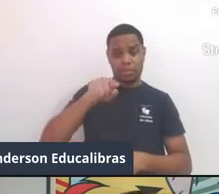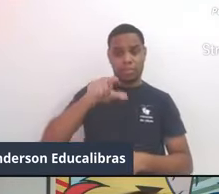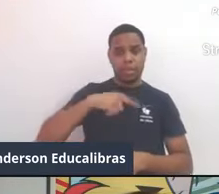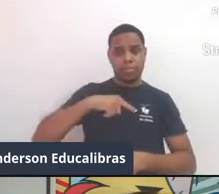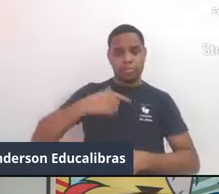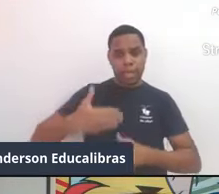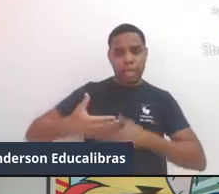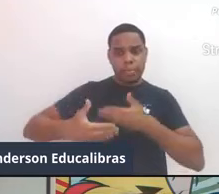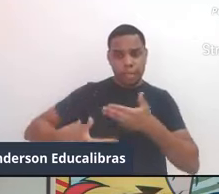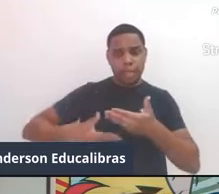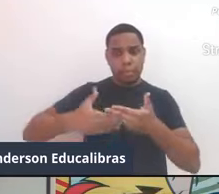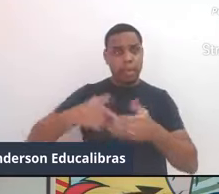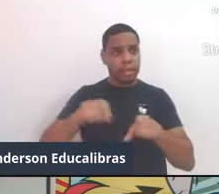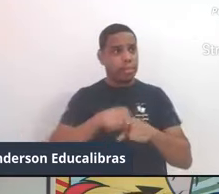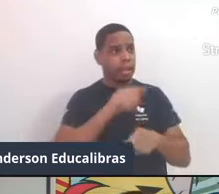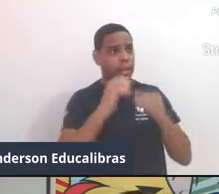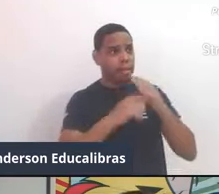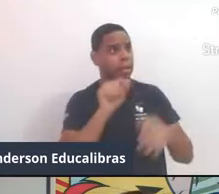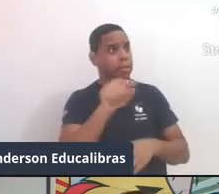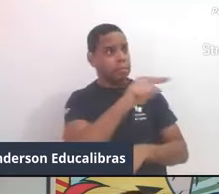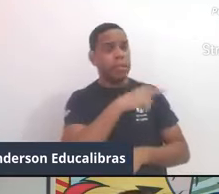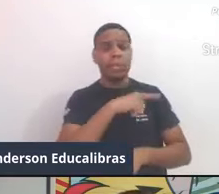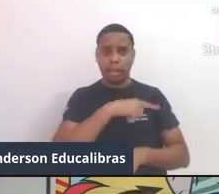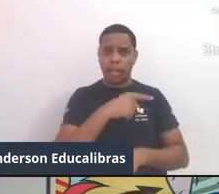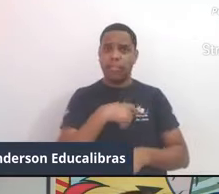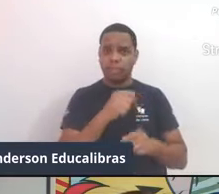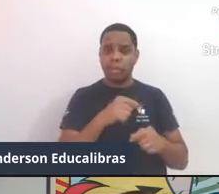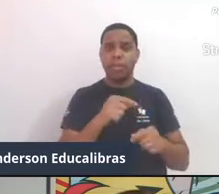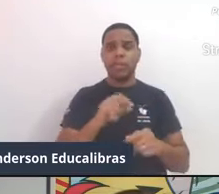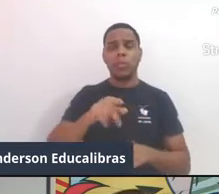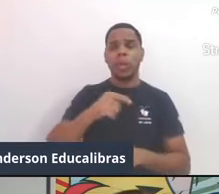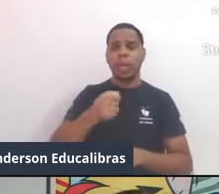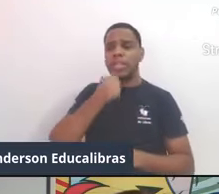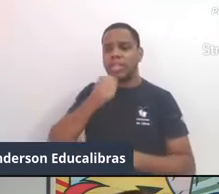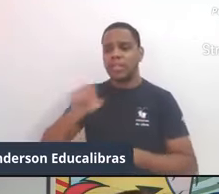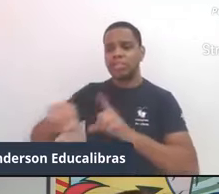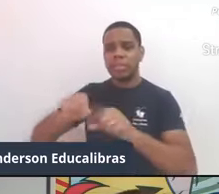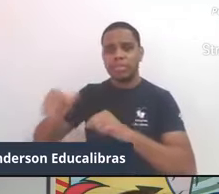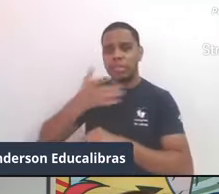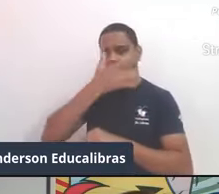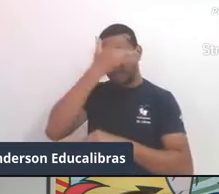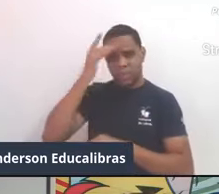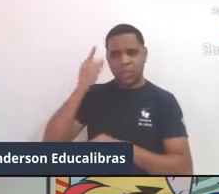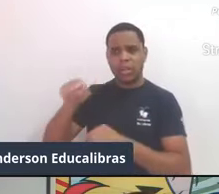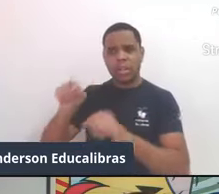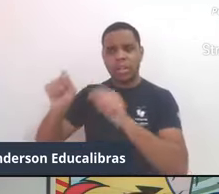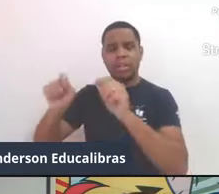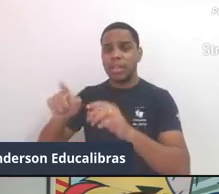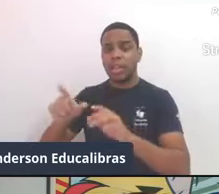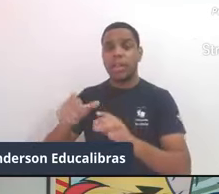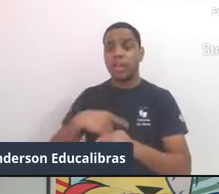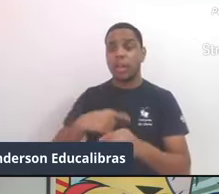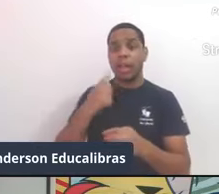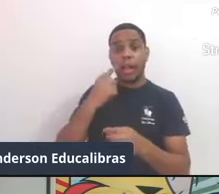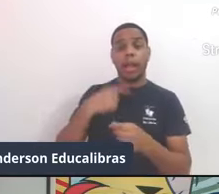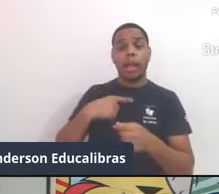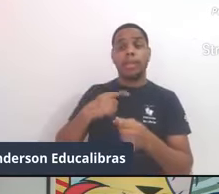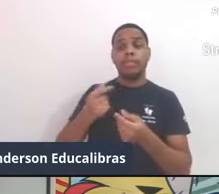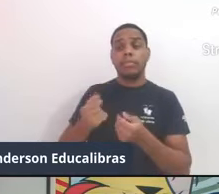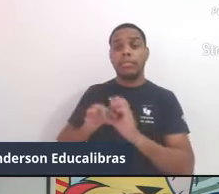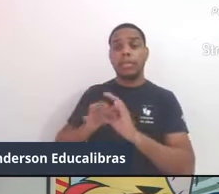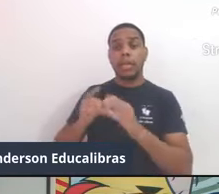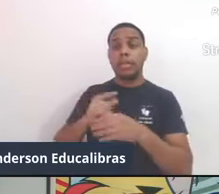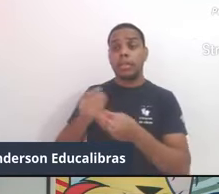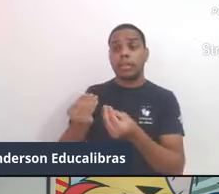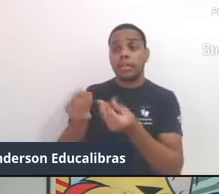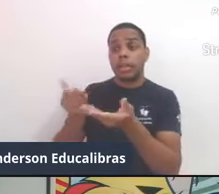empresas também podem dar. Não é ir lá e fazer um processo de recrutamento e seleção de pessoas com a capacidade, é se colocar à disposição para